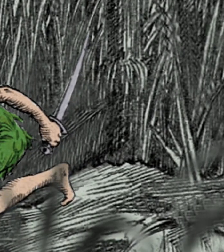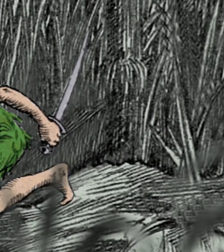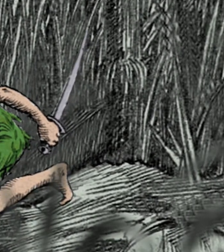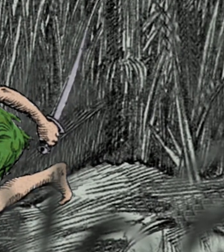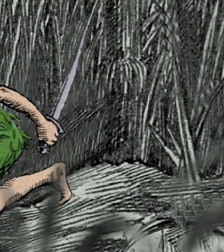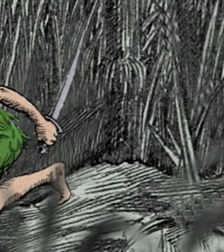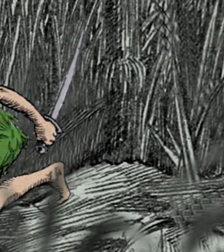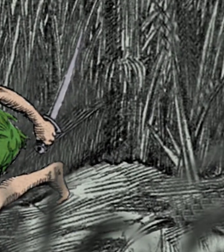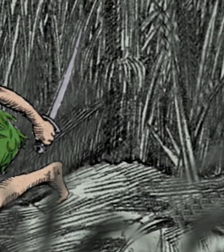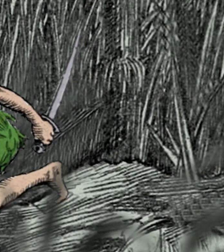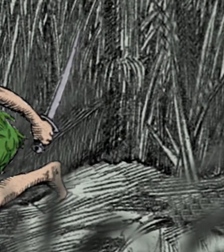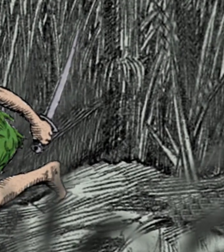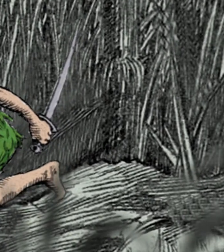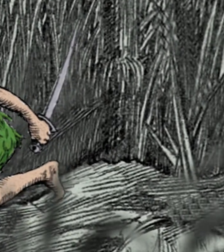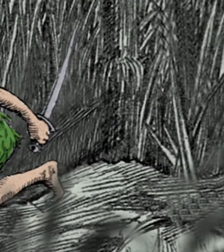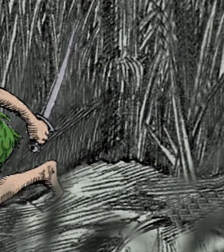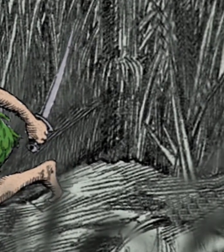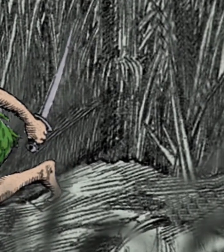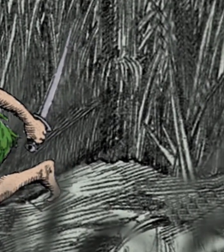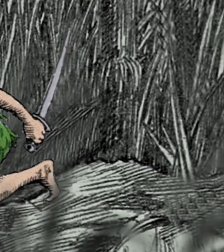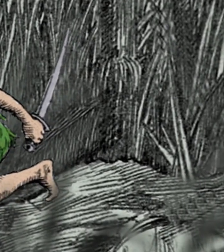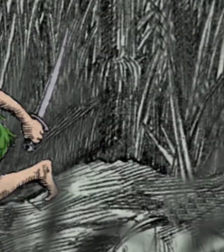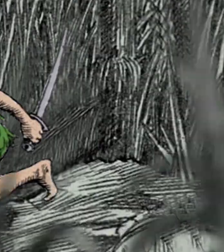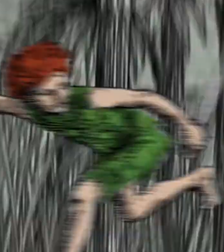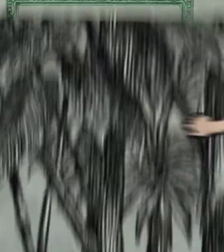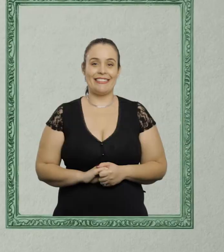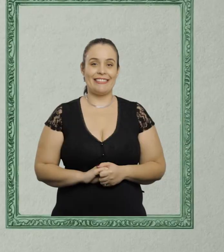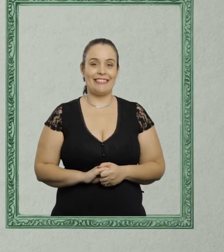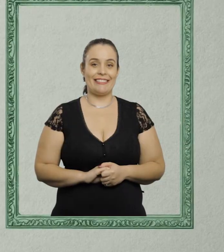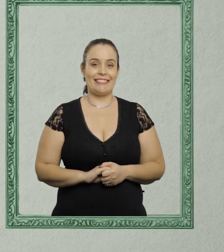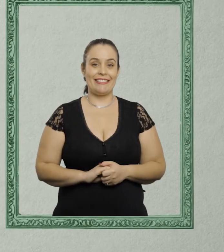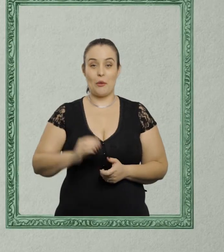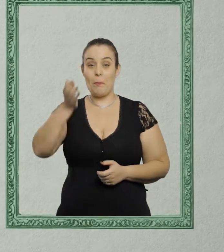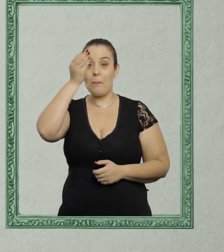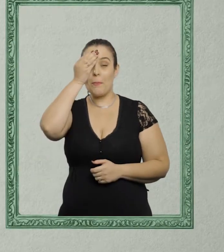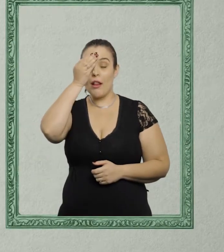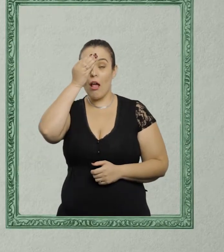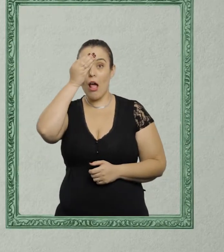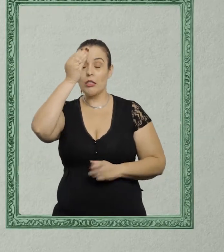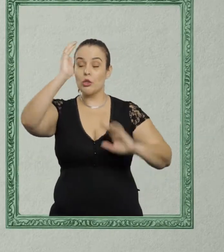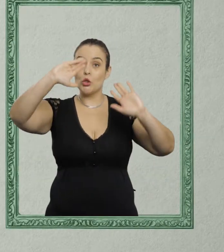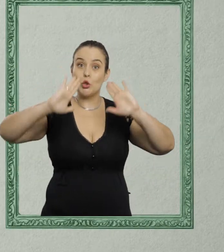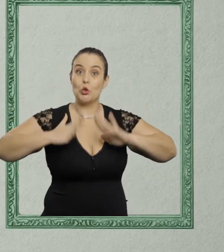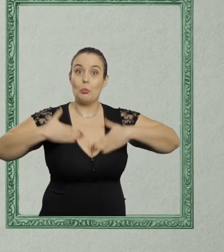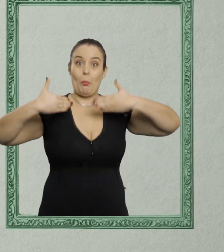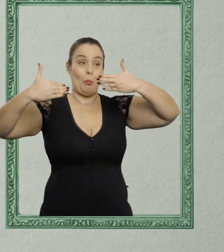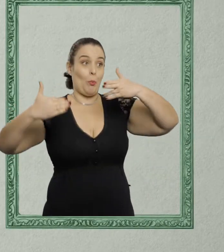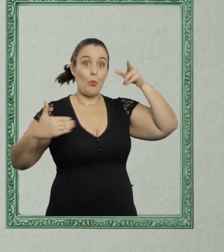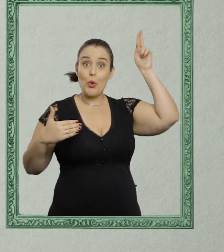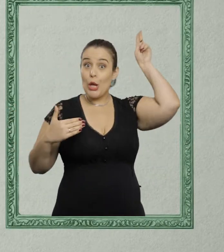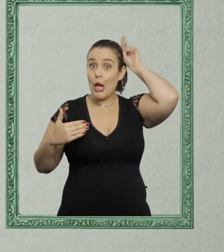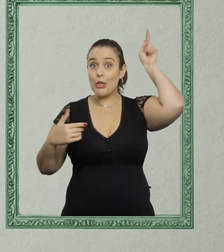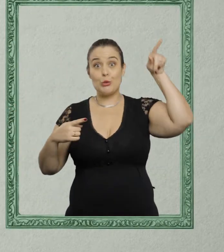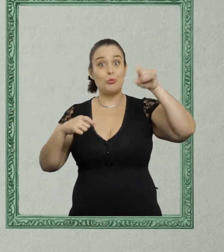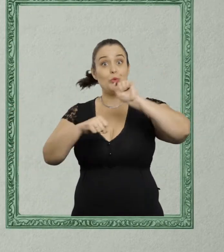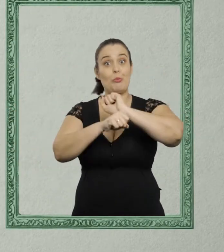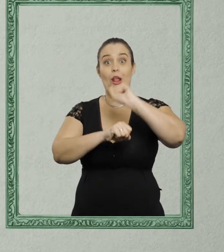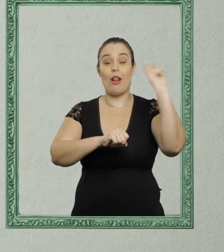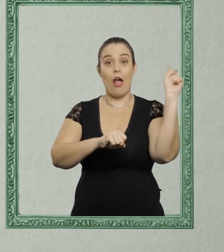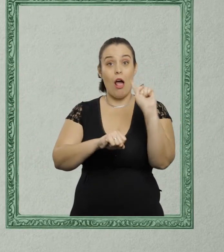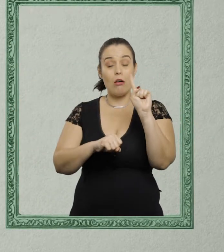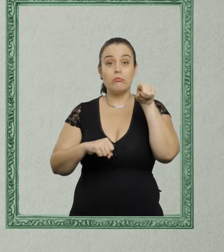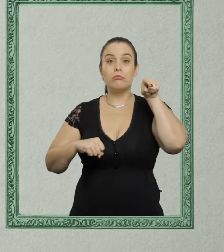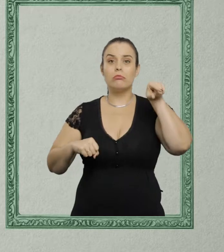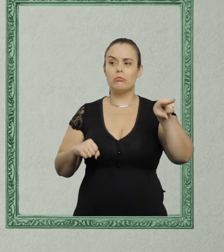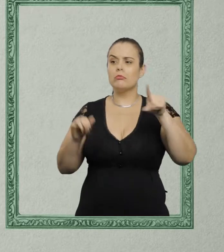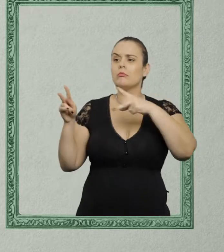fundo, vemos no mar o barco do Capitão Gancho. O ataque dos piratas foi uma surpresa para os índios.